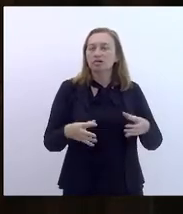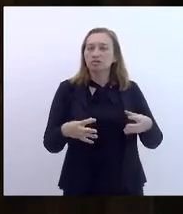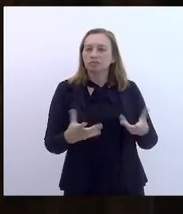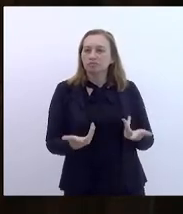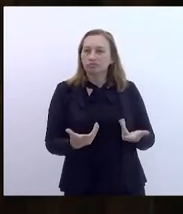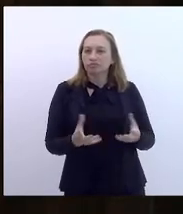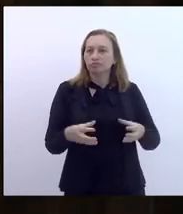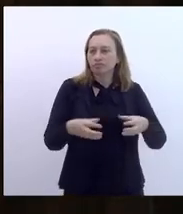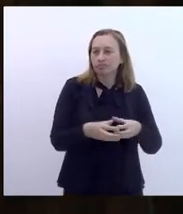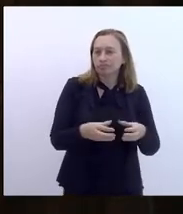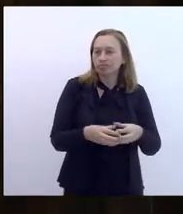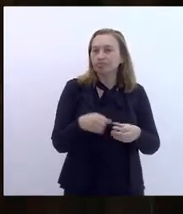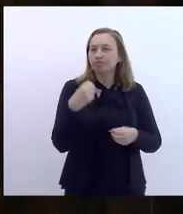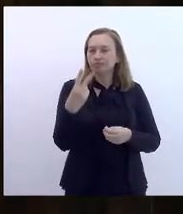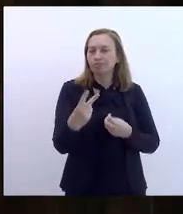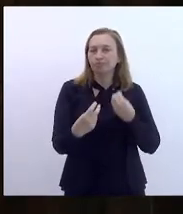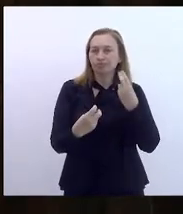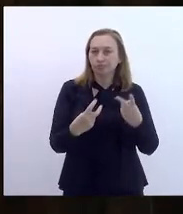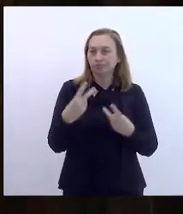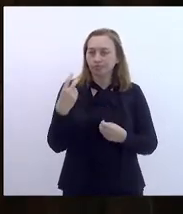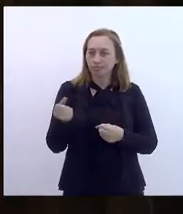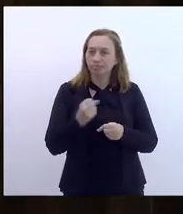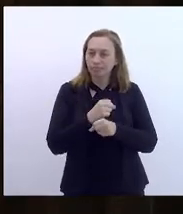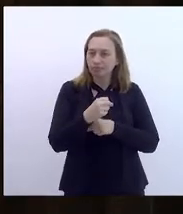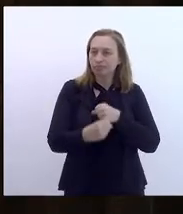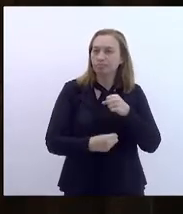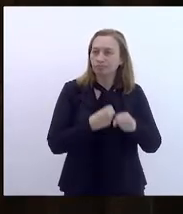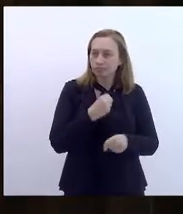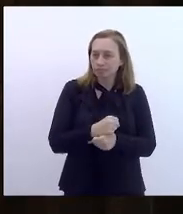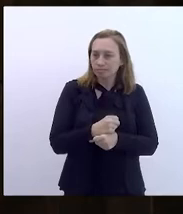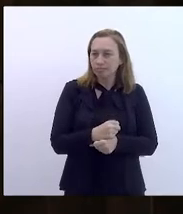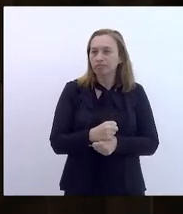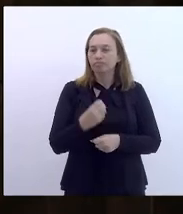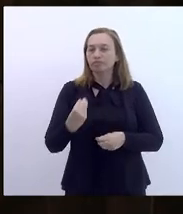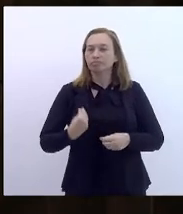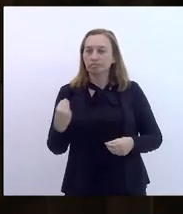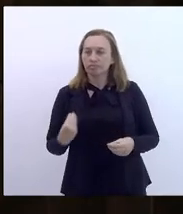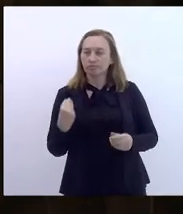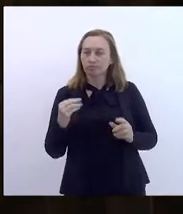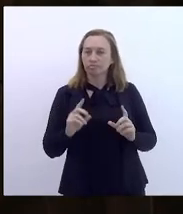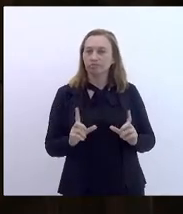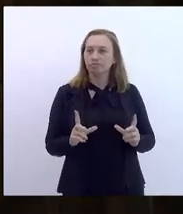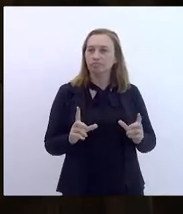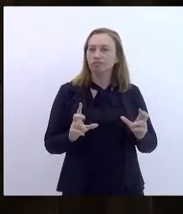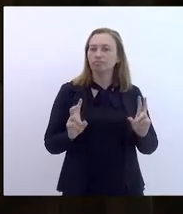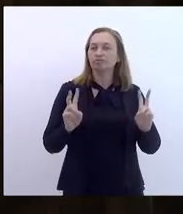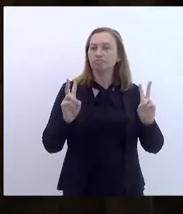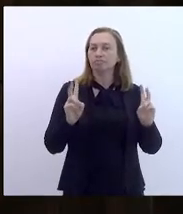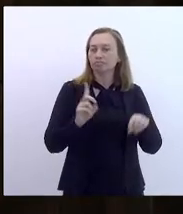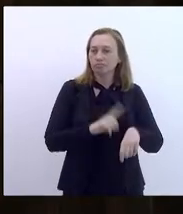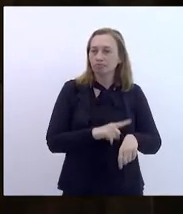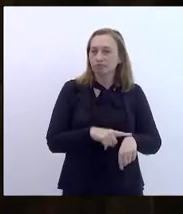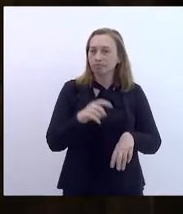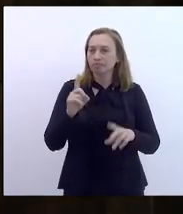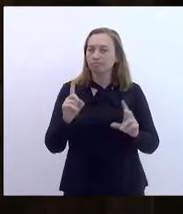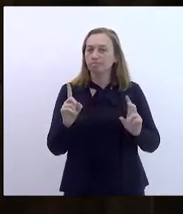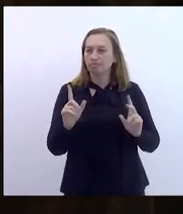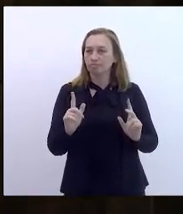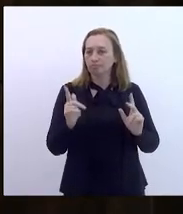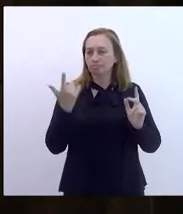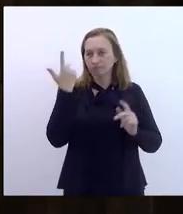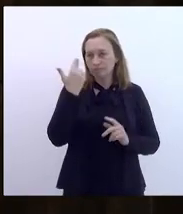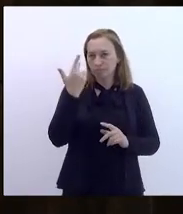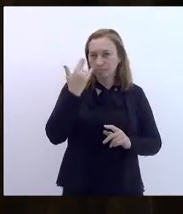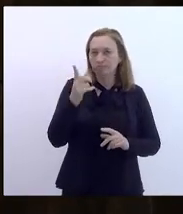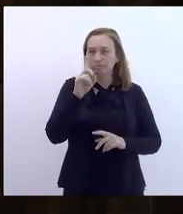registrar é que de dois em dois anos nós vivemos uma situação muito peculiar que são as eleições e por vezes o